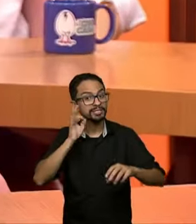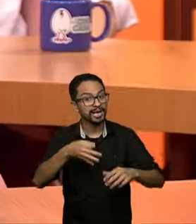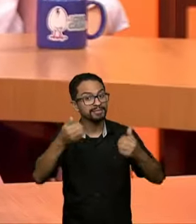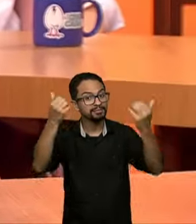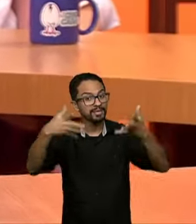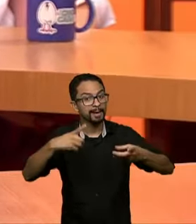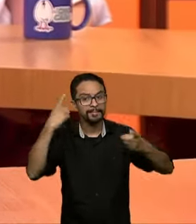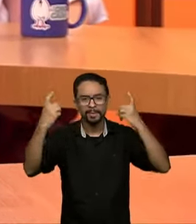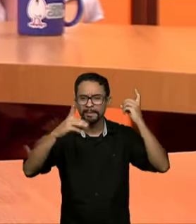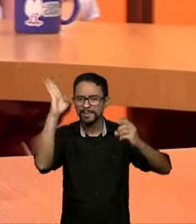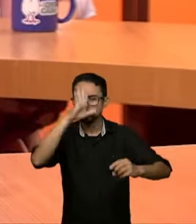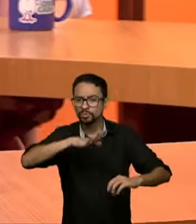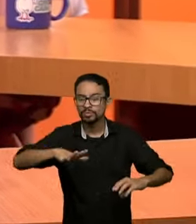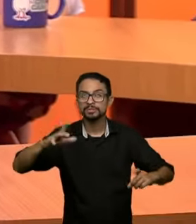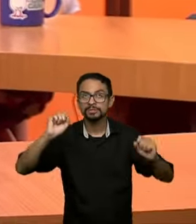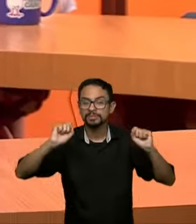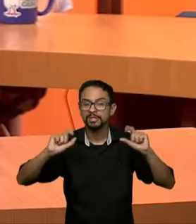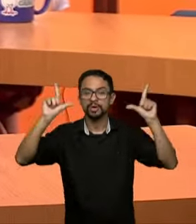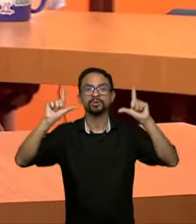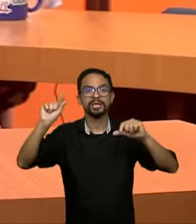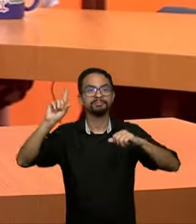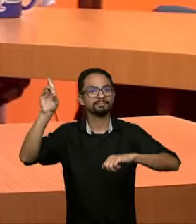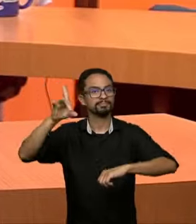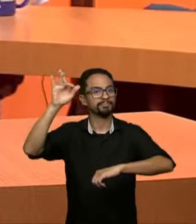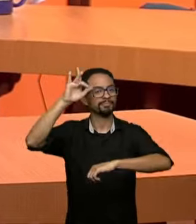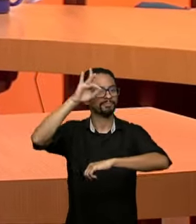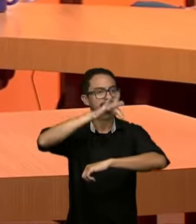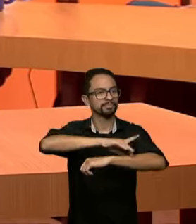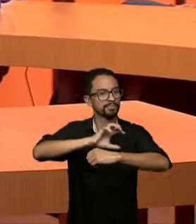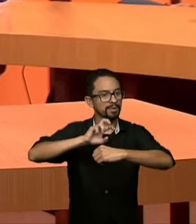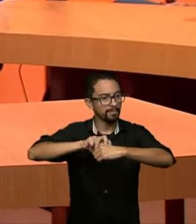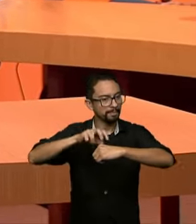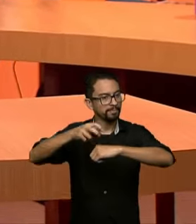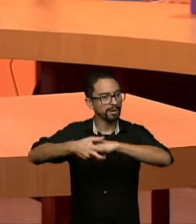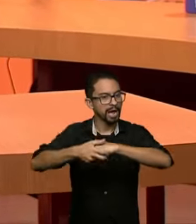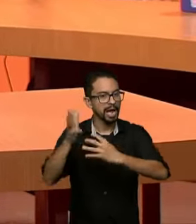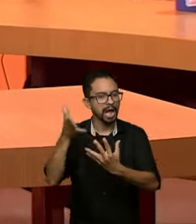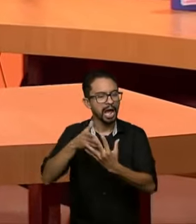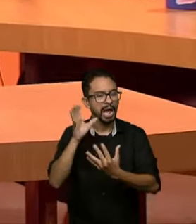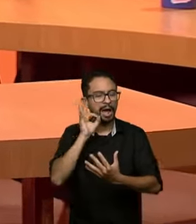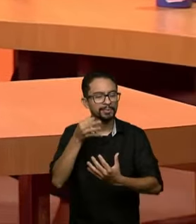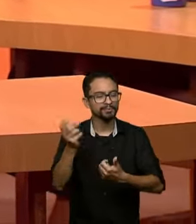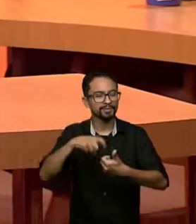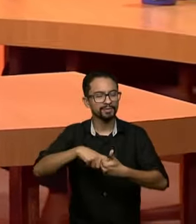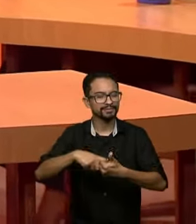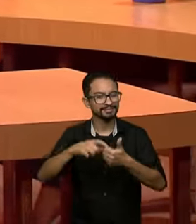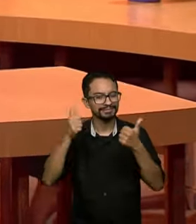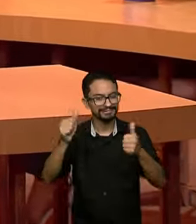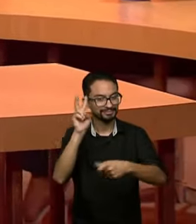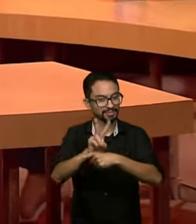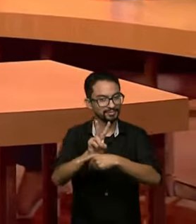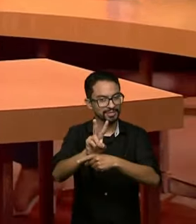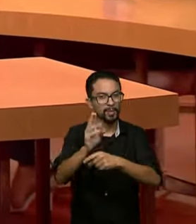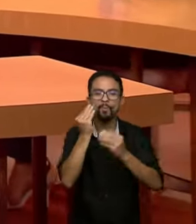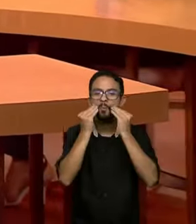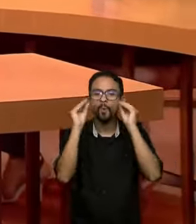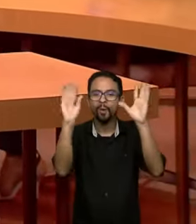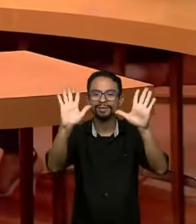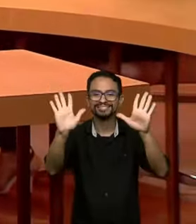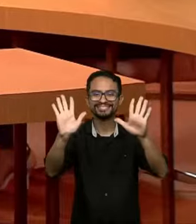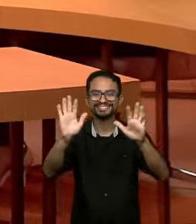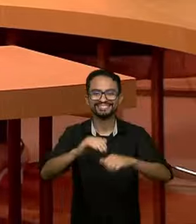preocupando o Brasil todo, a dengue. A gente vai pro intervalo rapidinho e volta já já. Tô esperando você, hein? Mua,